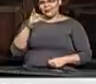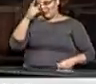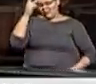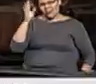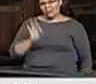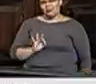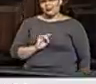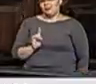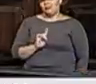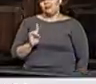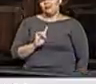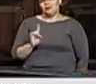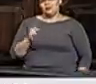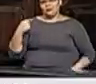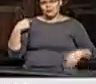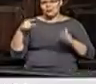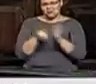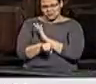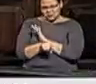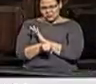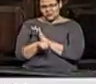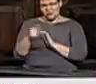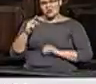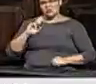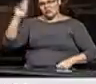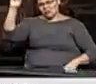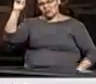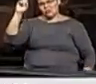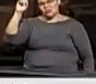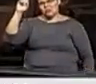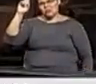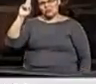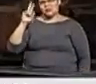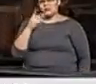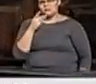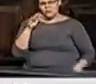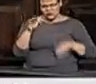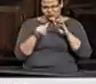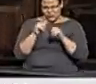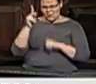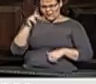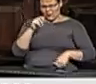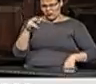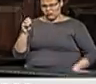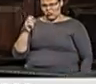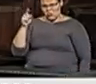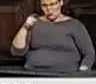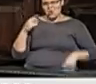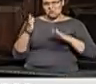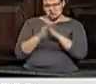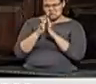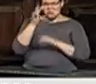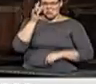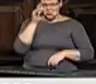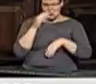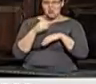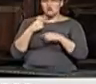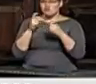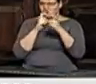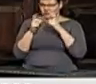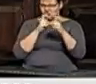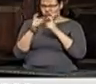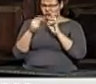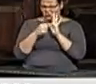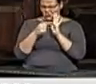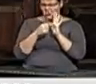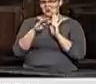Ninguém. Eu perguntei agora ao líder do meu partido. O Pezão te chamou lá para discutir essa pauta que ele